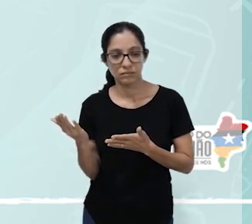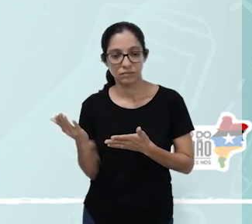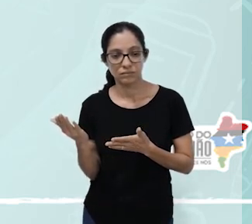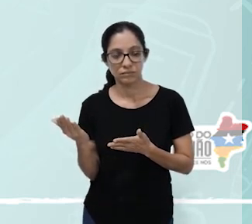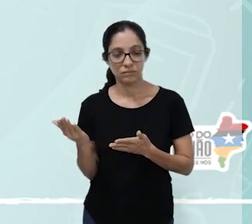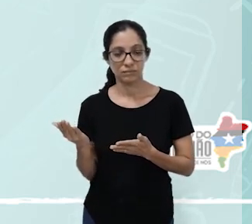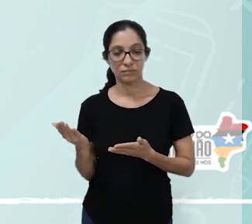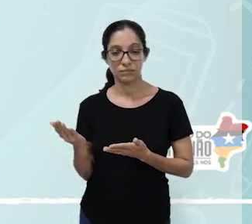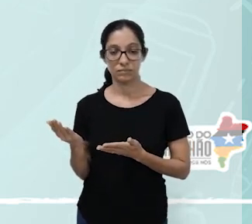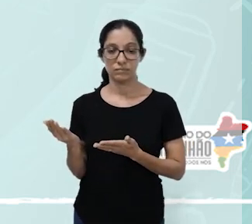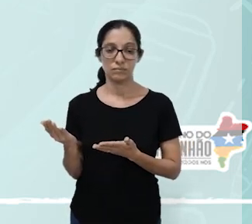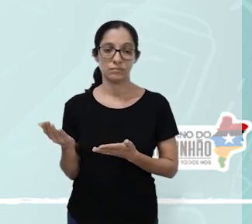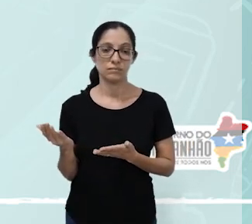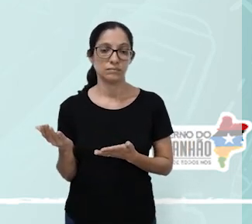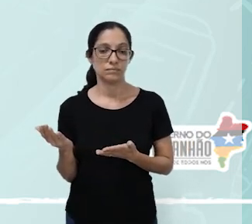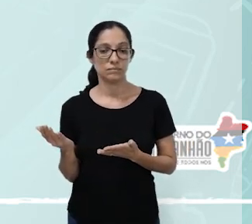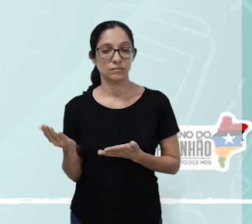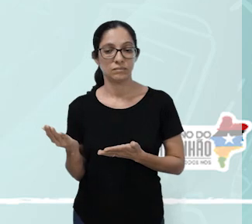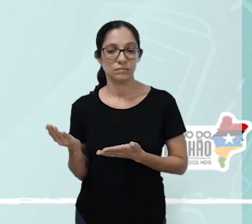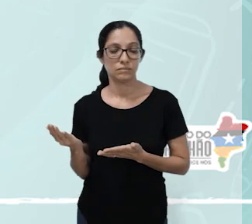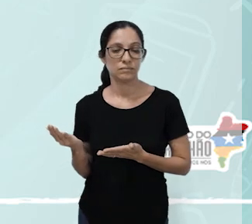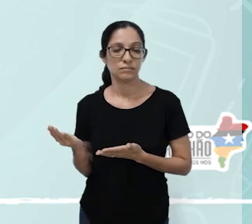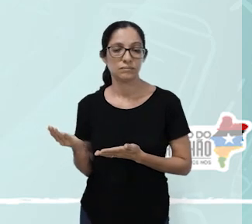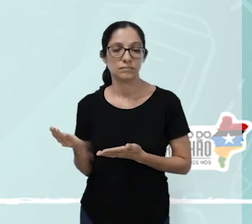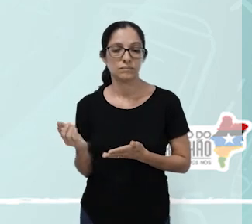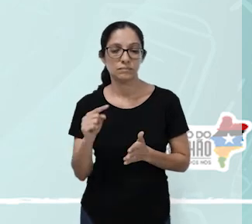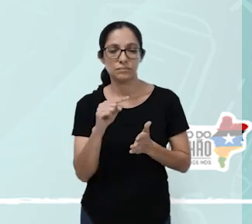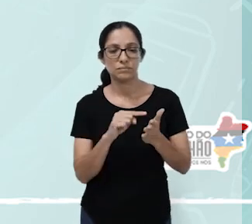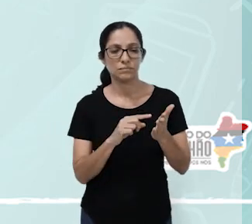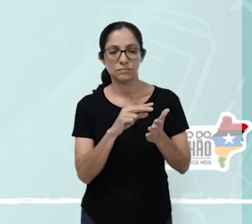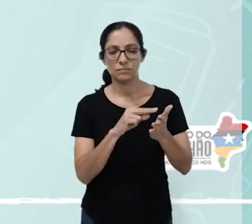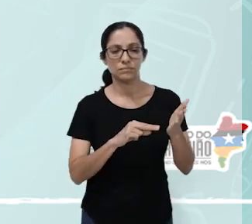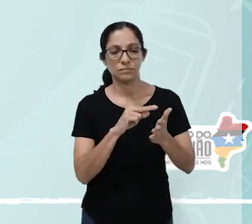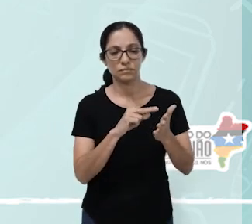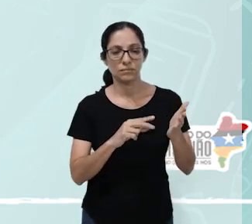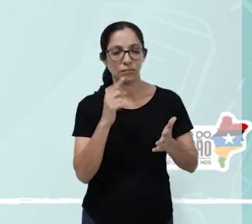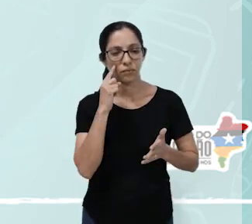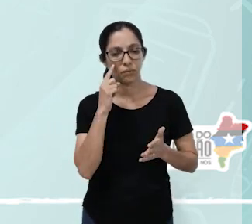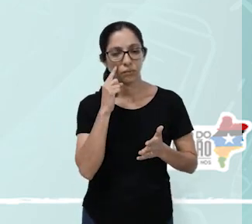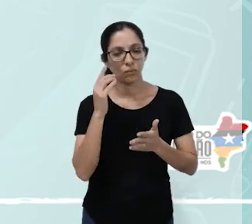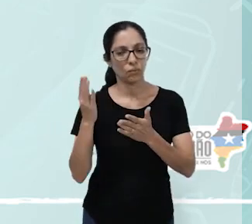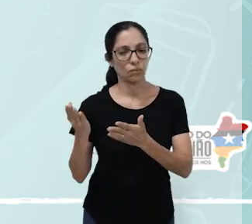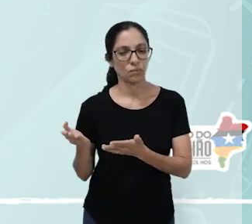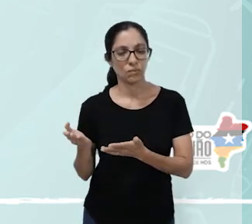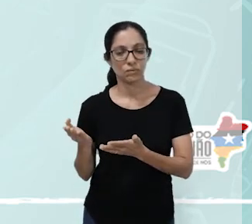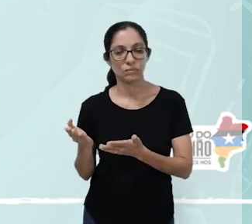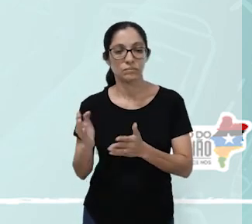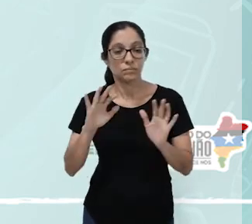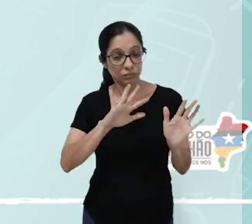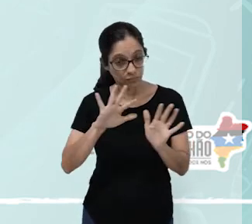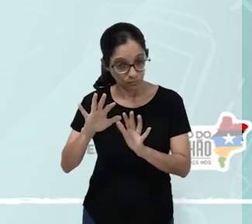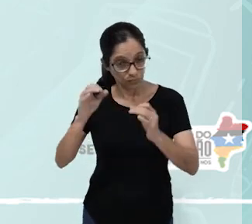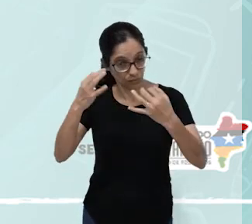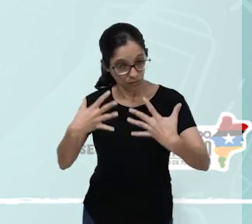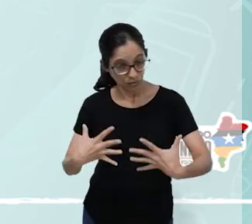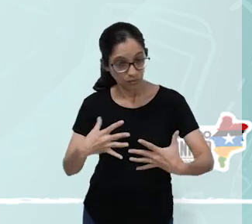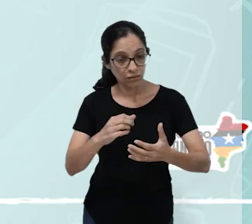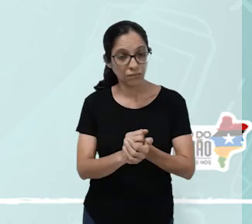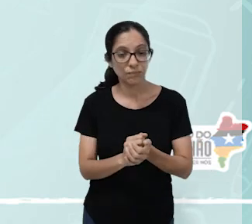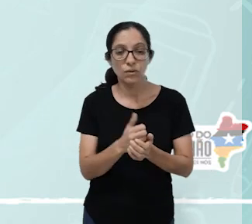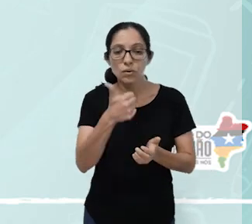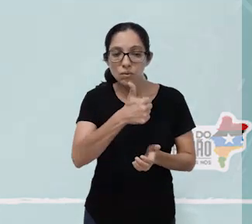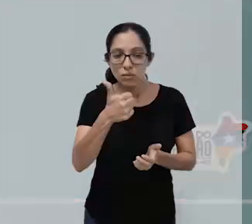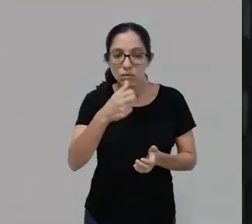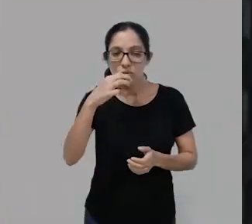primeiro para o segundo game e do segundo para o terceiro game, se houver, um intervalo de 2 minutos é concedido. Então,